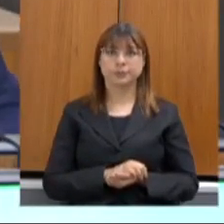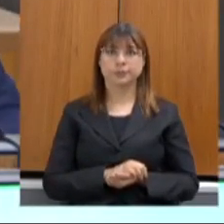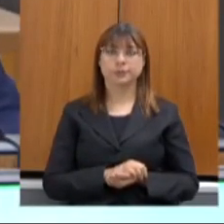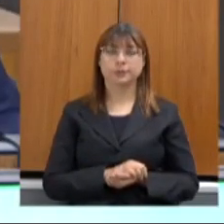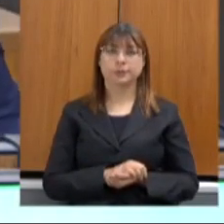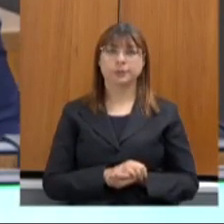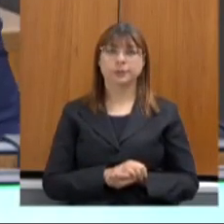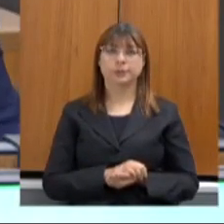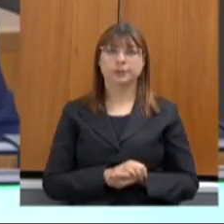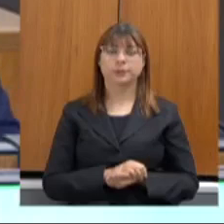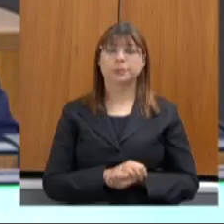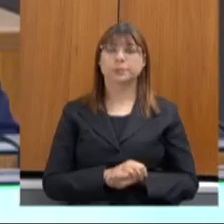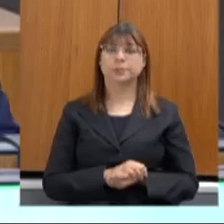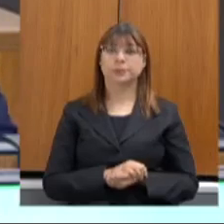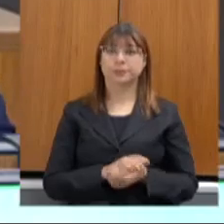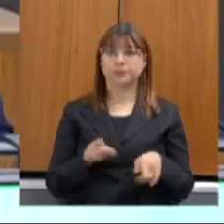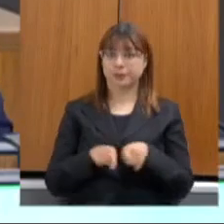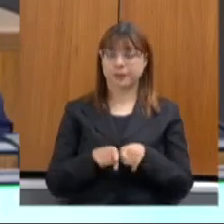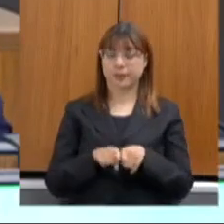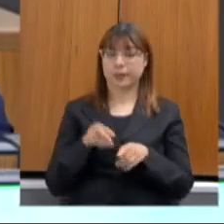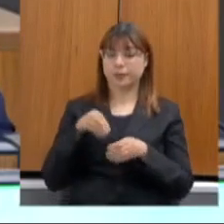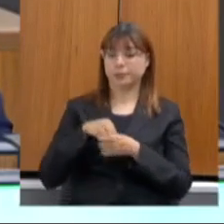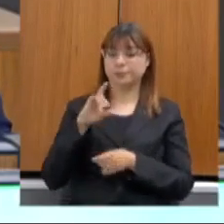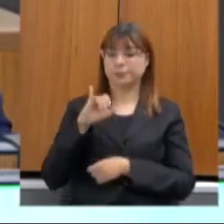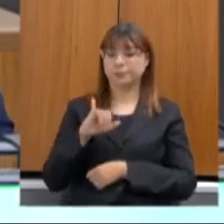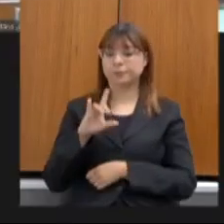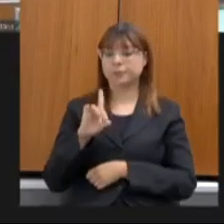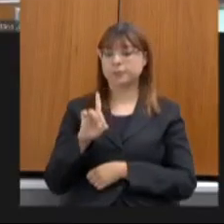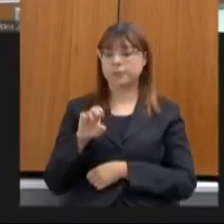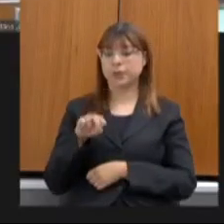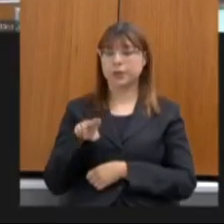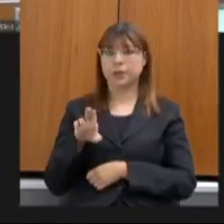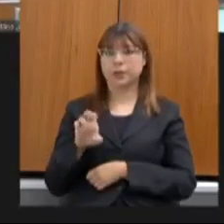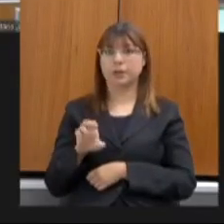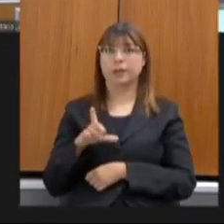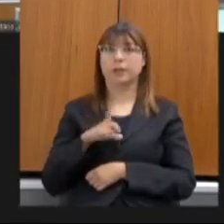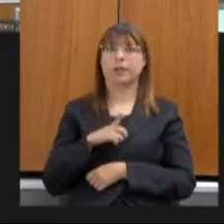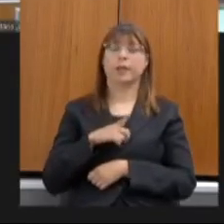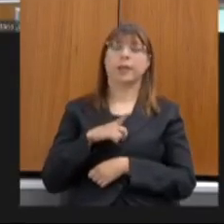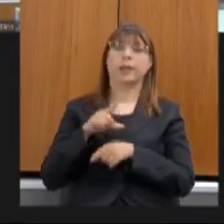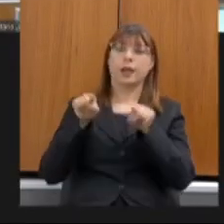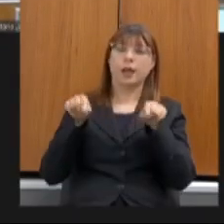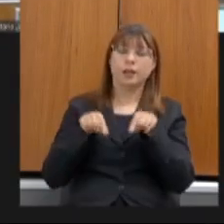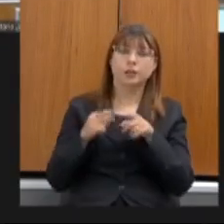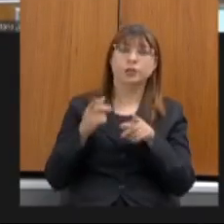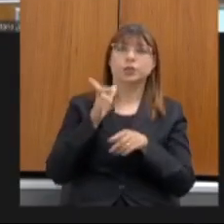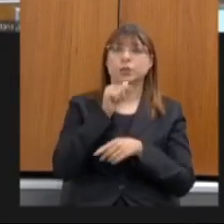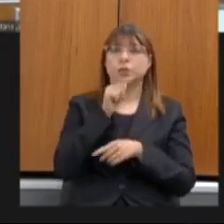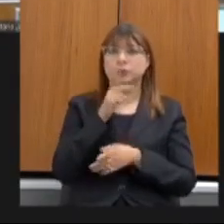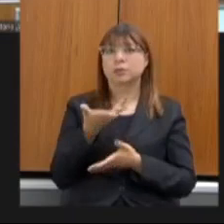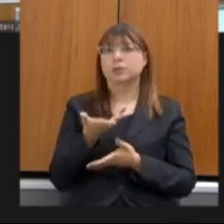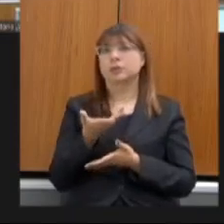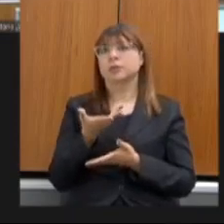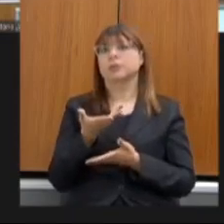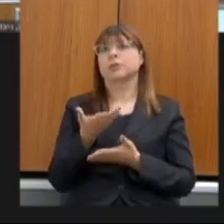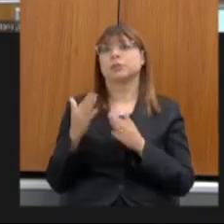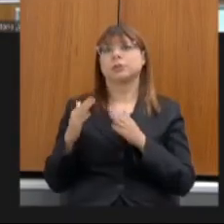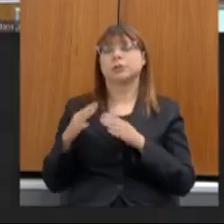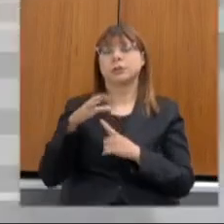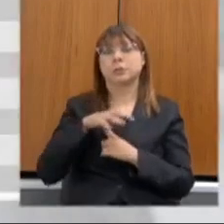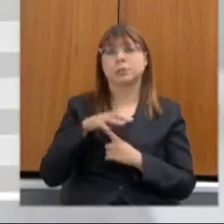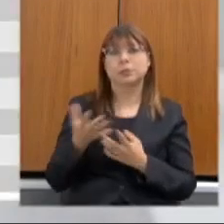além disso nós tivemos uma higiene né poços artesianos caixa d'água caixa de PVC barracas balanças